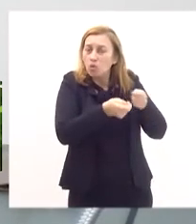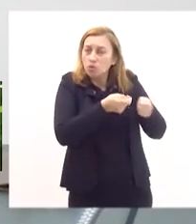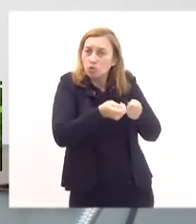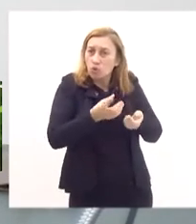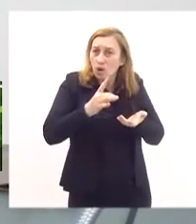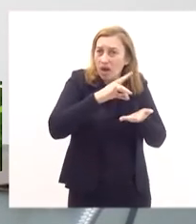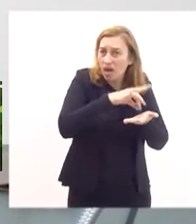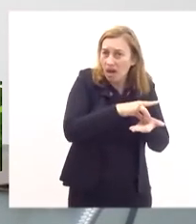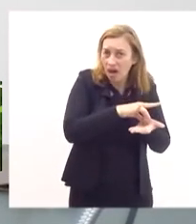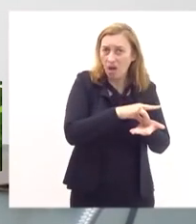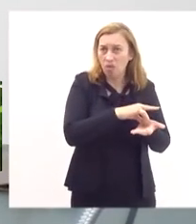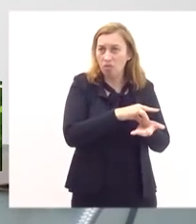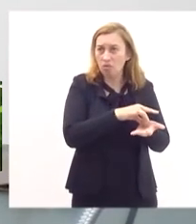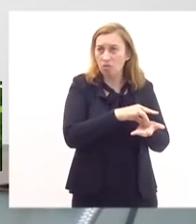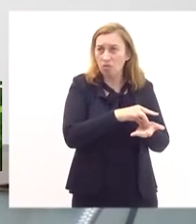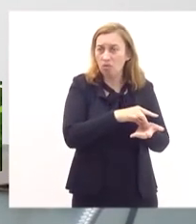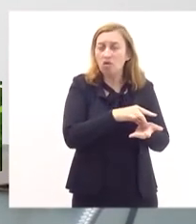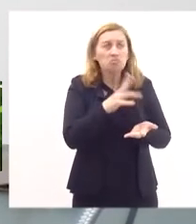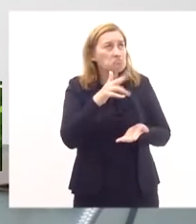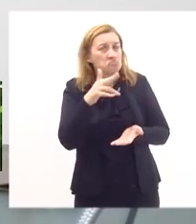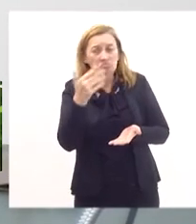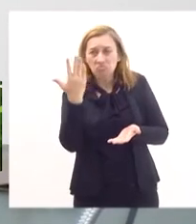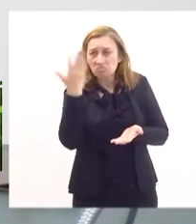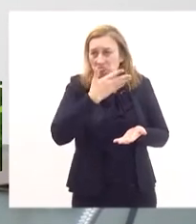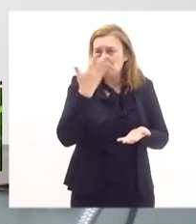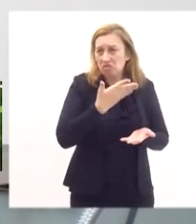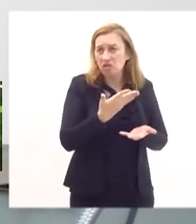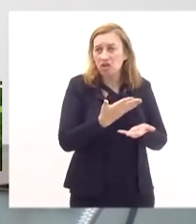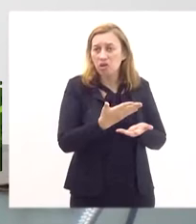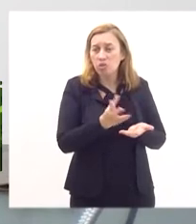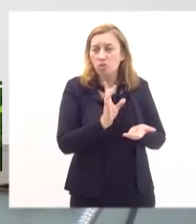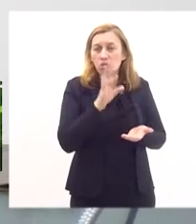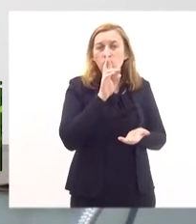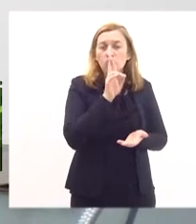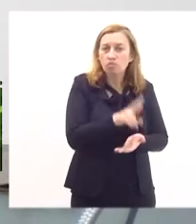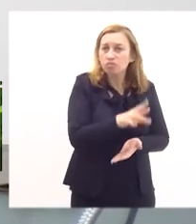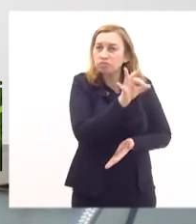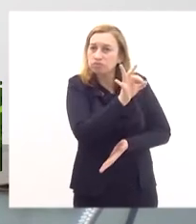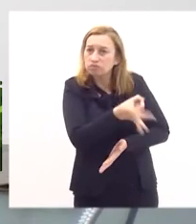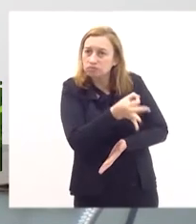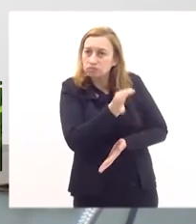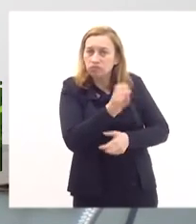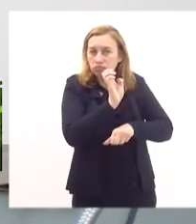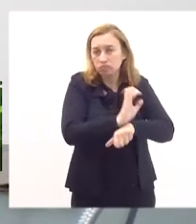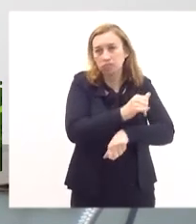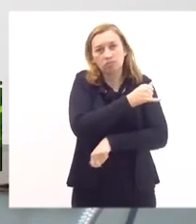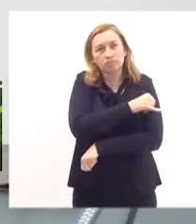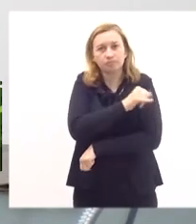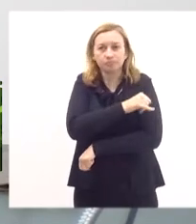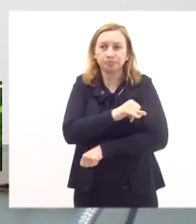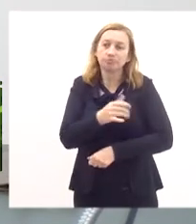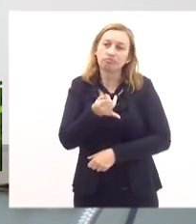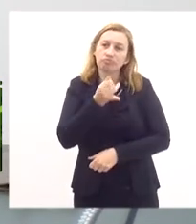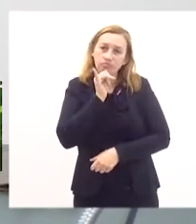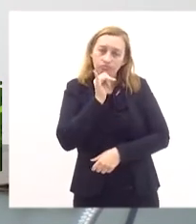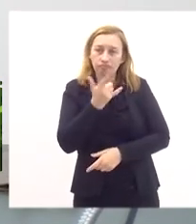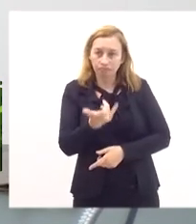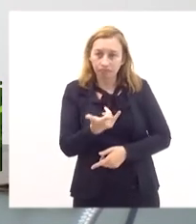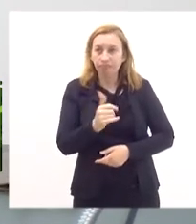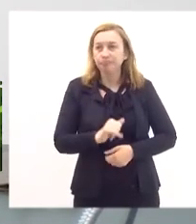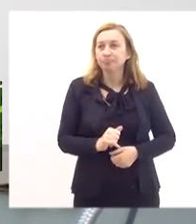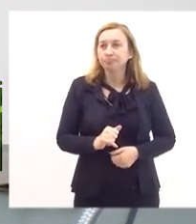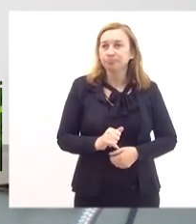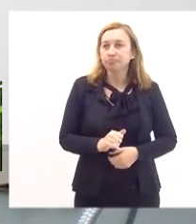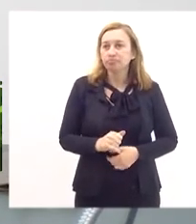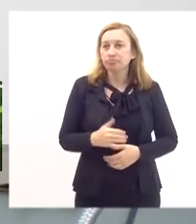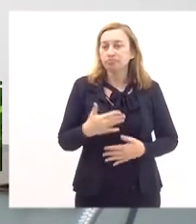real desse benefício e nunca consegui ver um resultado efetivo para o Estado do Rio de Janeiro, por exemplo, naquilo que